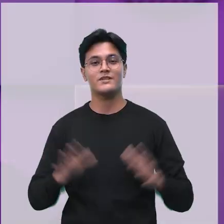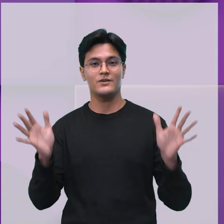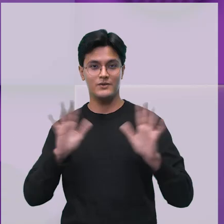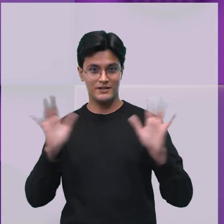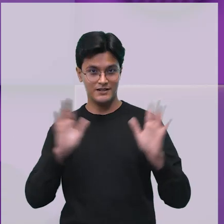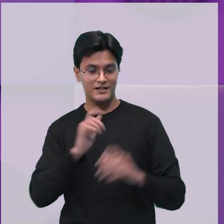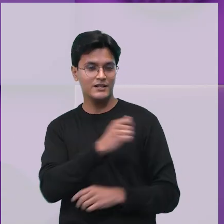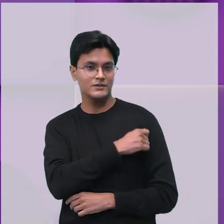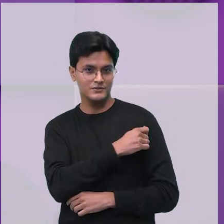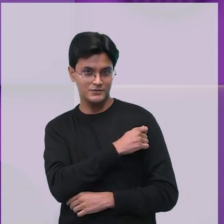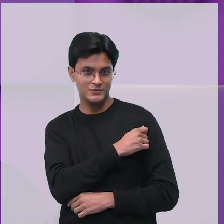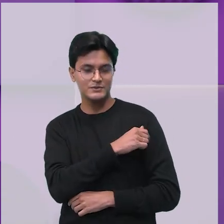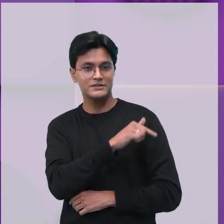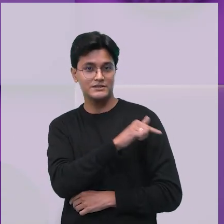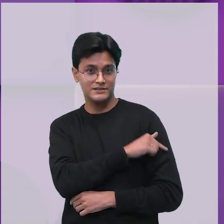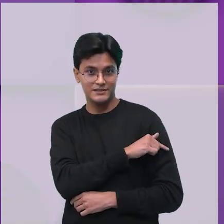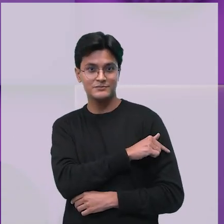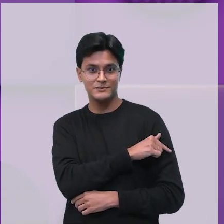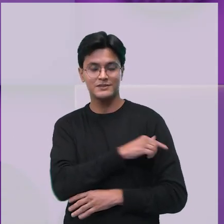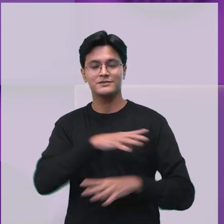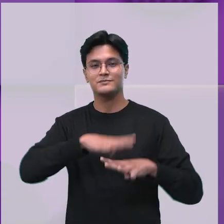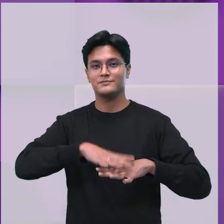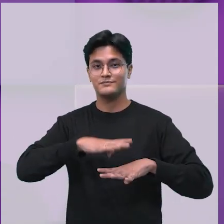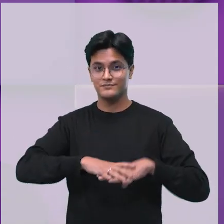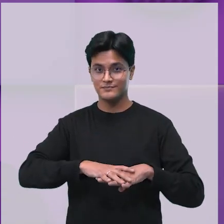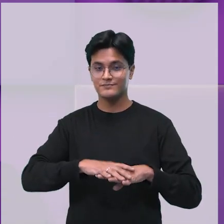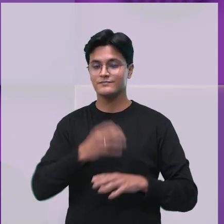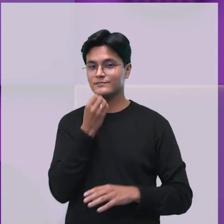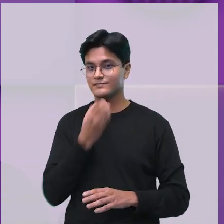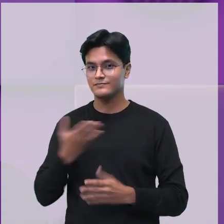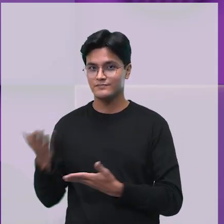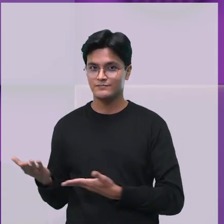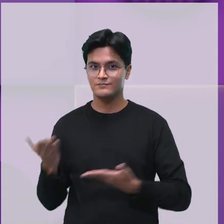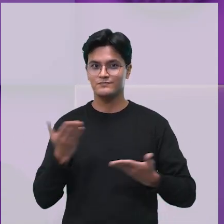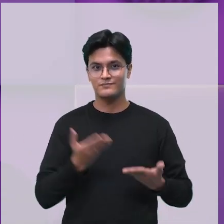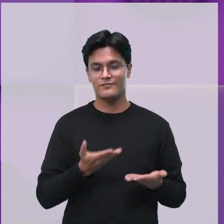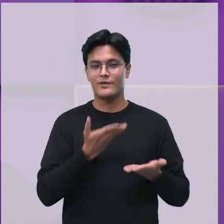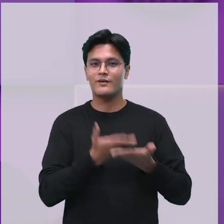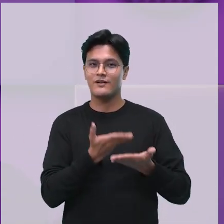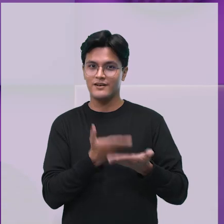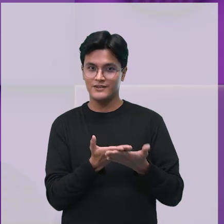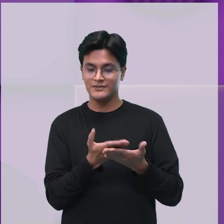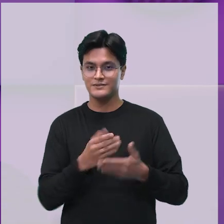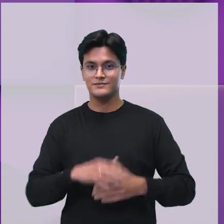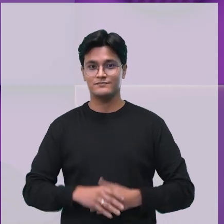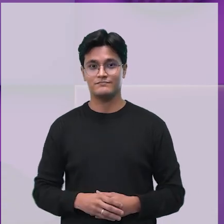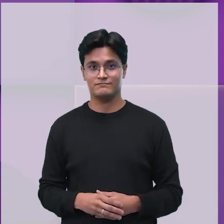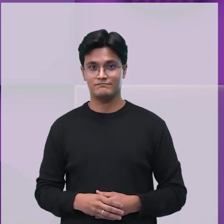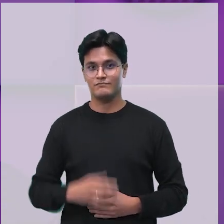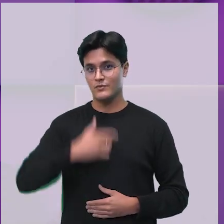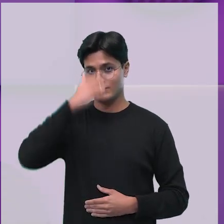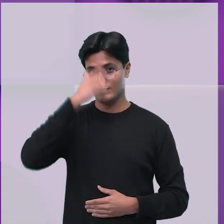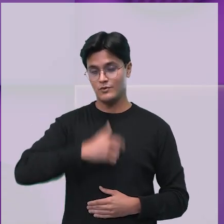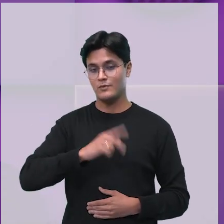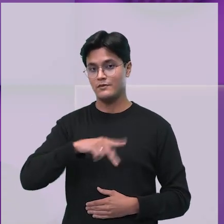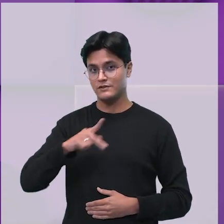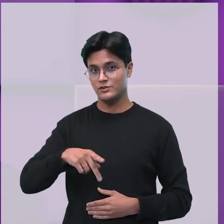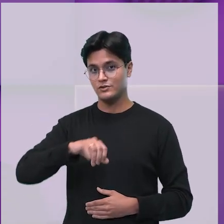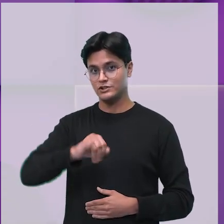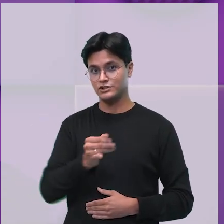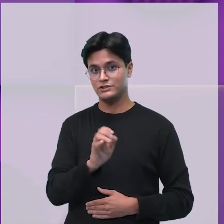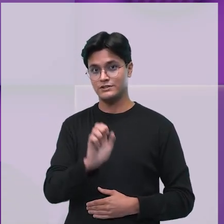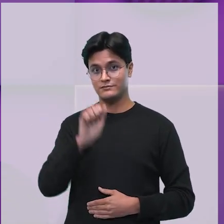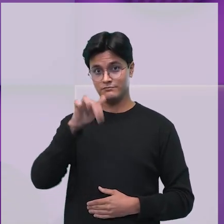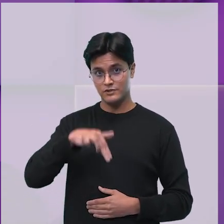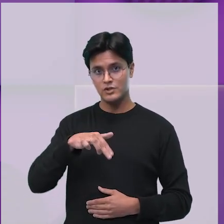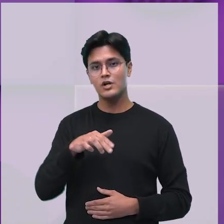Olá alunos do séo ano de matemática sejam bem-vindos a mais uma aula aqui quem vos fala é o professor gan Nobre